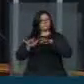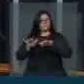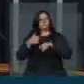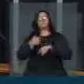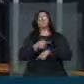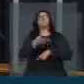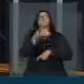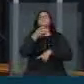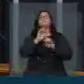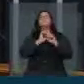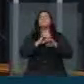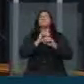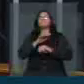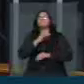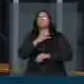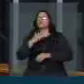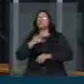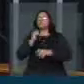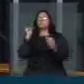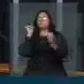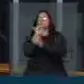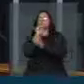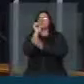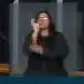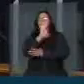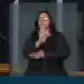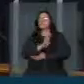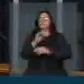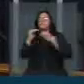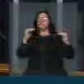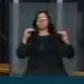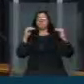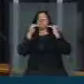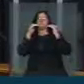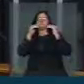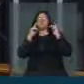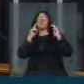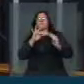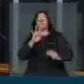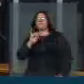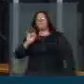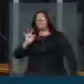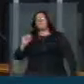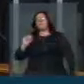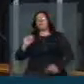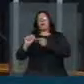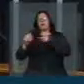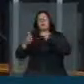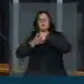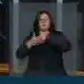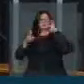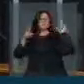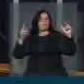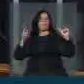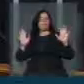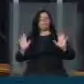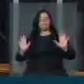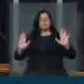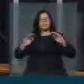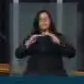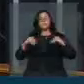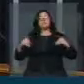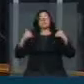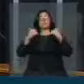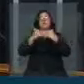Queremos educação no Brasil? Padrão FIFA. Ou seja, os estádios do Brasil viraram a